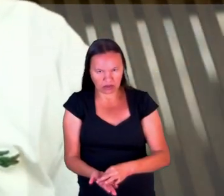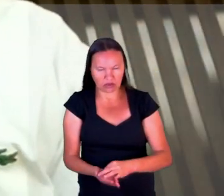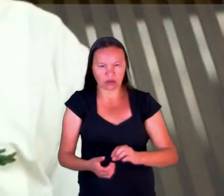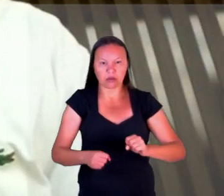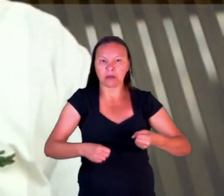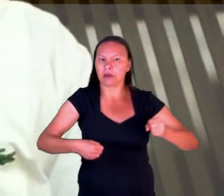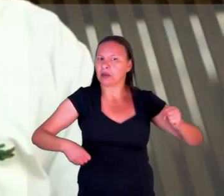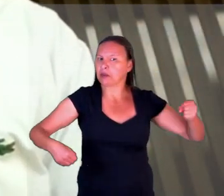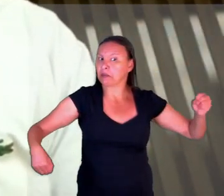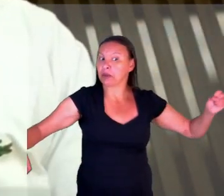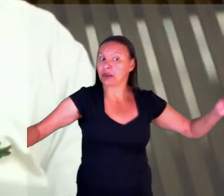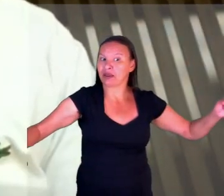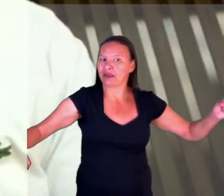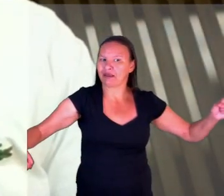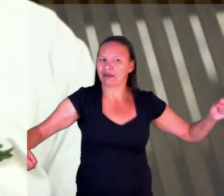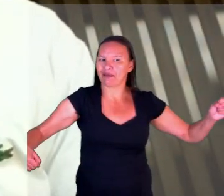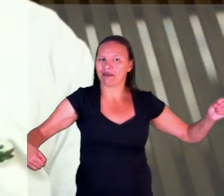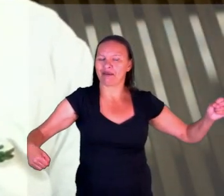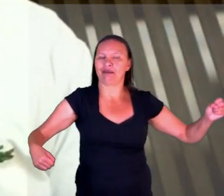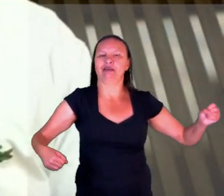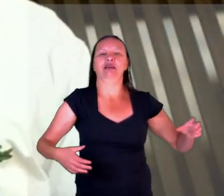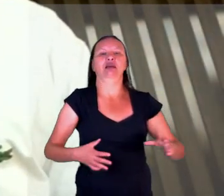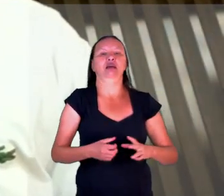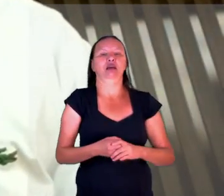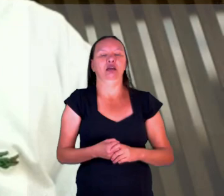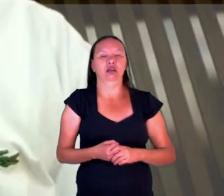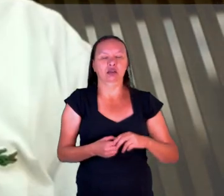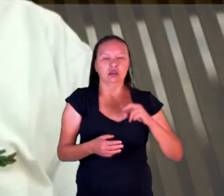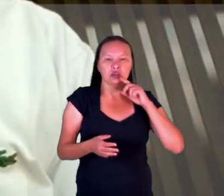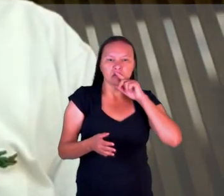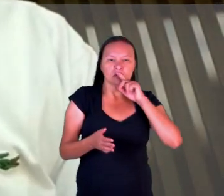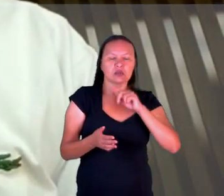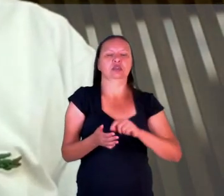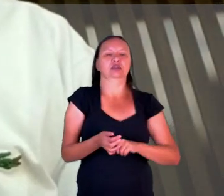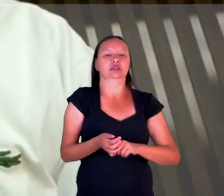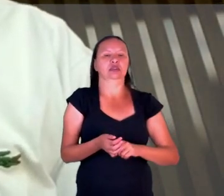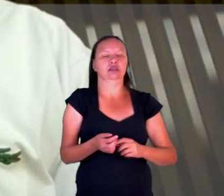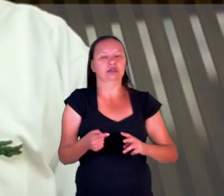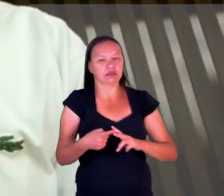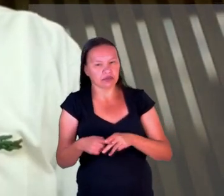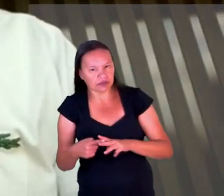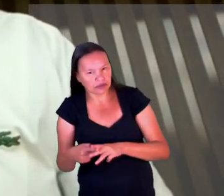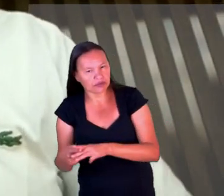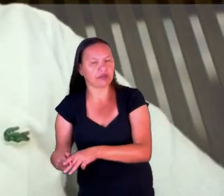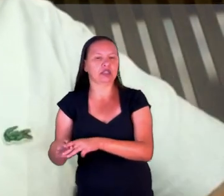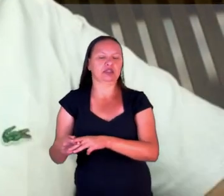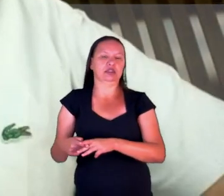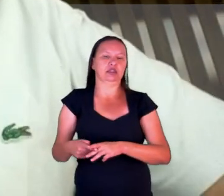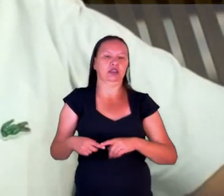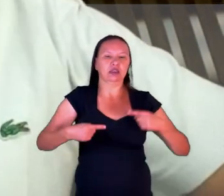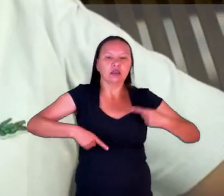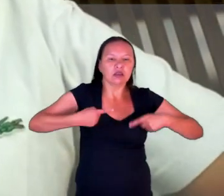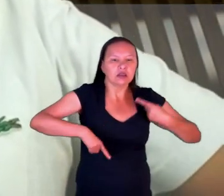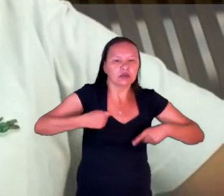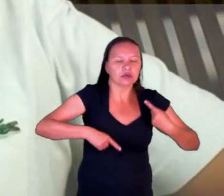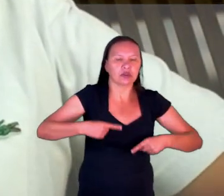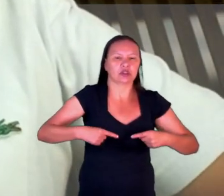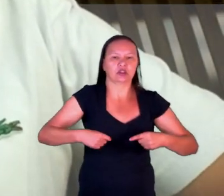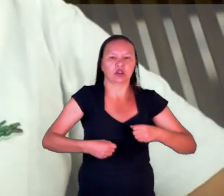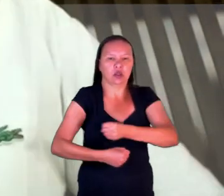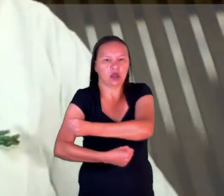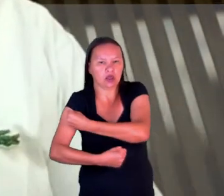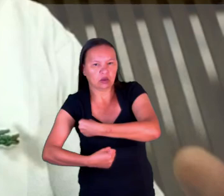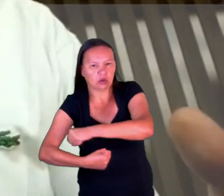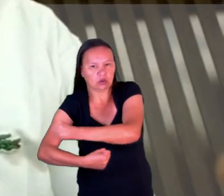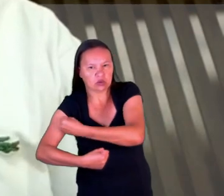essa oferta e também ampliar eh eh as novas iniciativas de sã né Nós estamos num debate agora das cozinhas solidárias